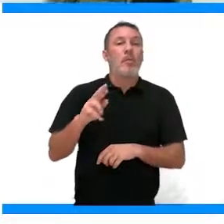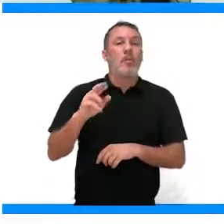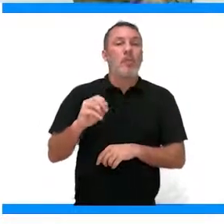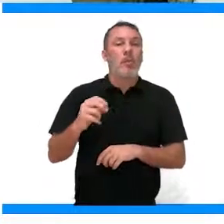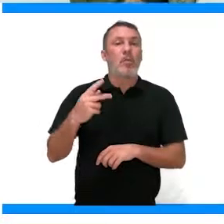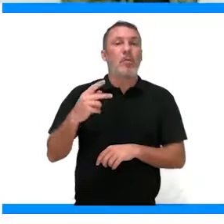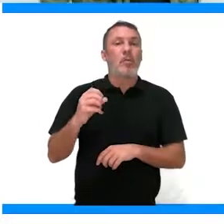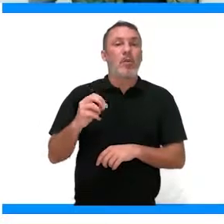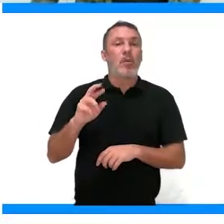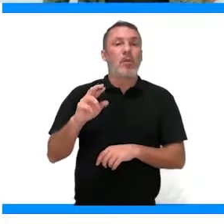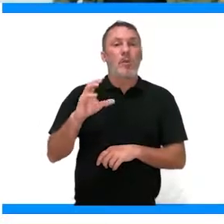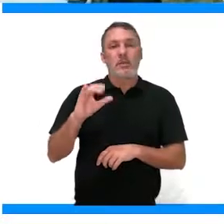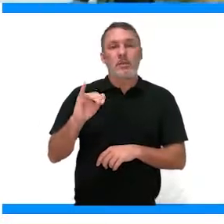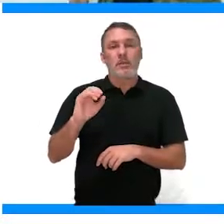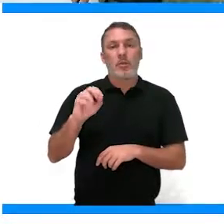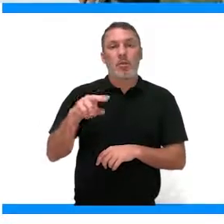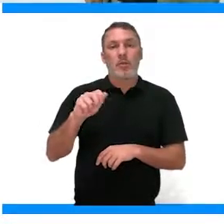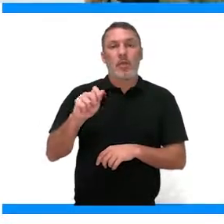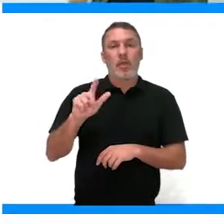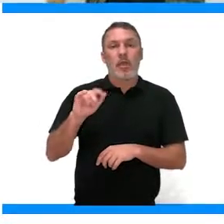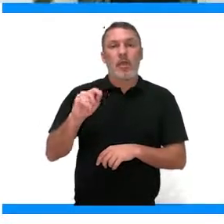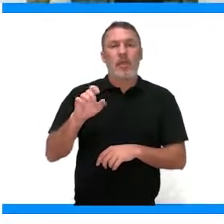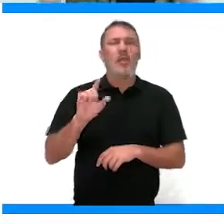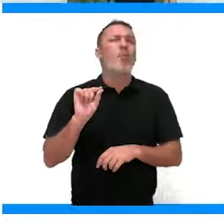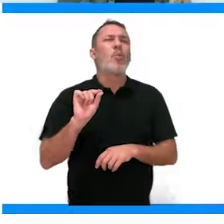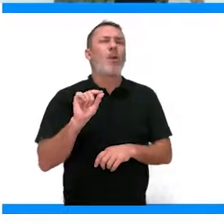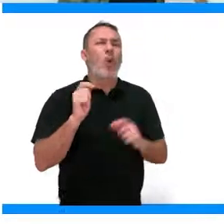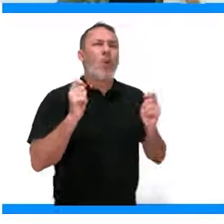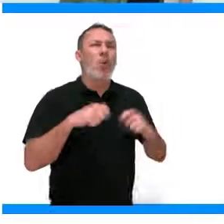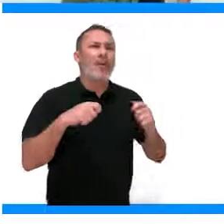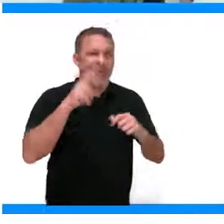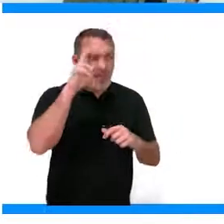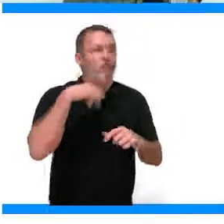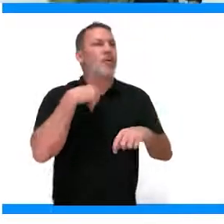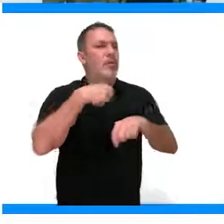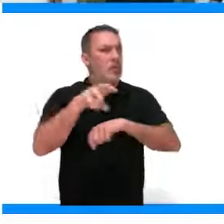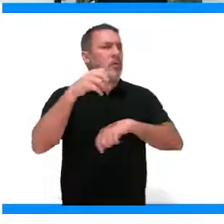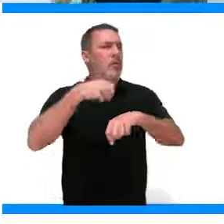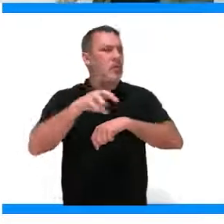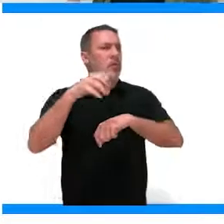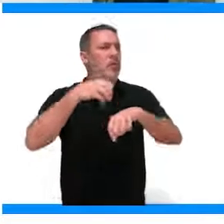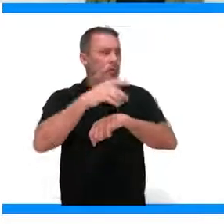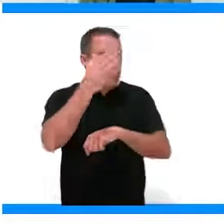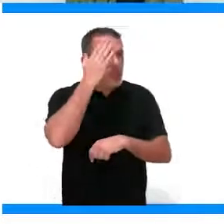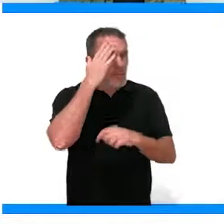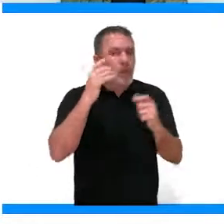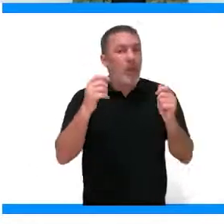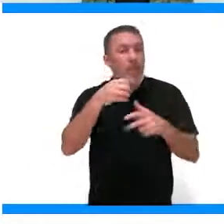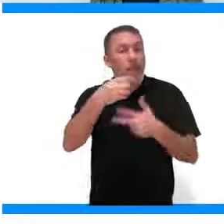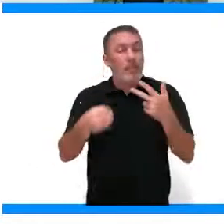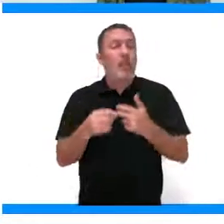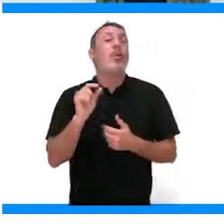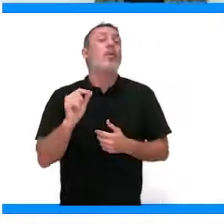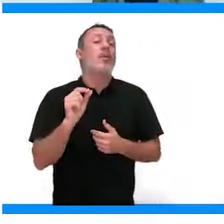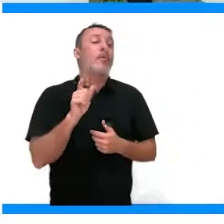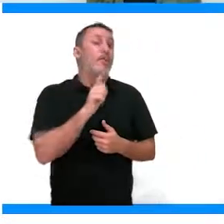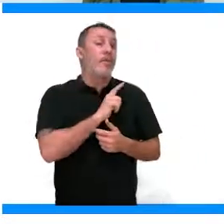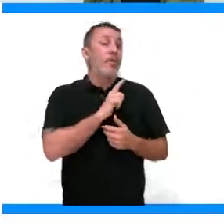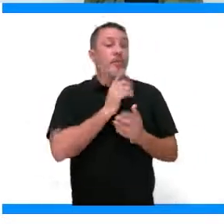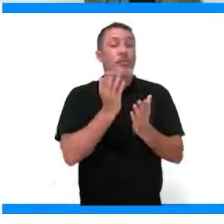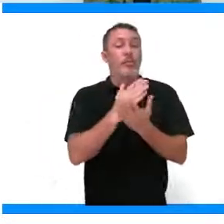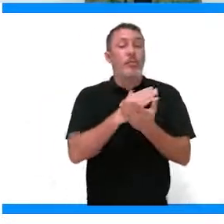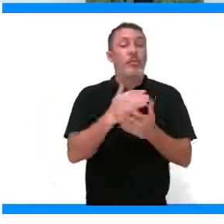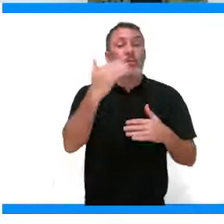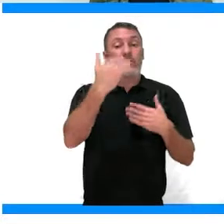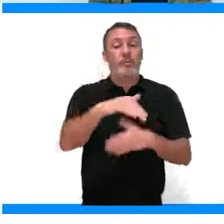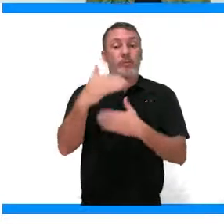4, proporcionalidade. Que história é essa de competência? Tenho falado direto aqui, né? O Enem